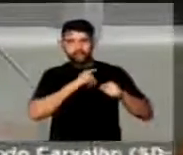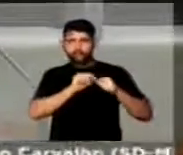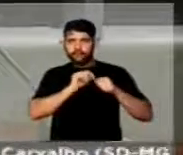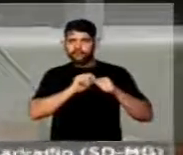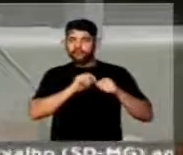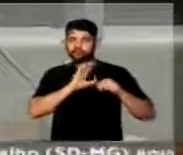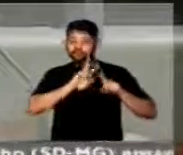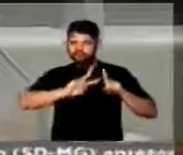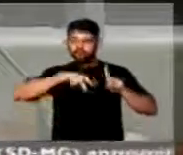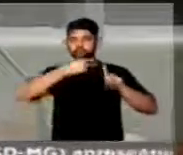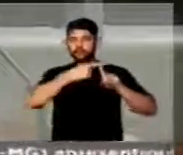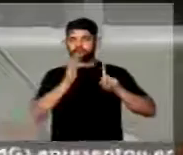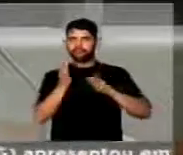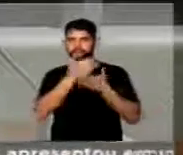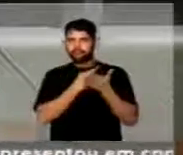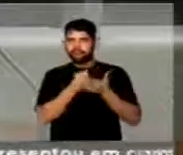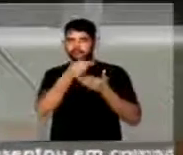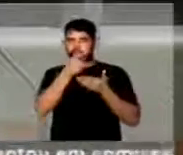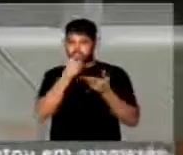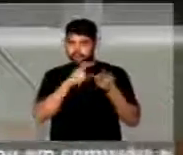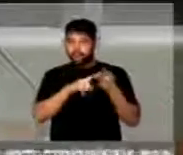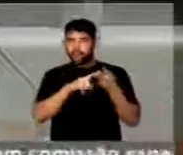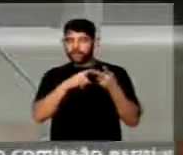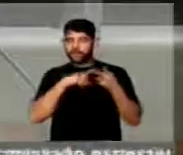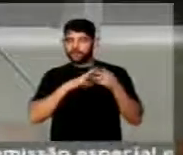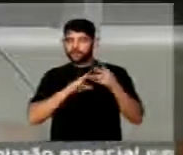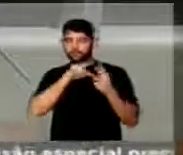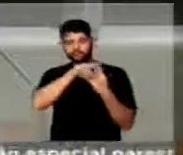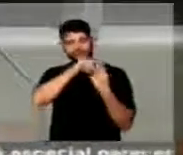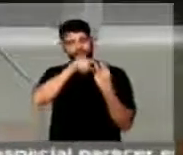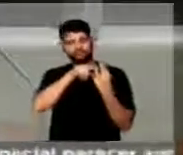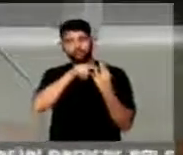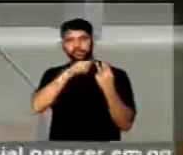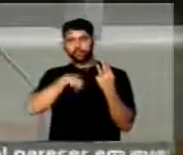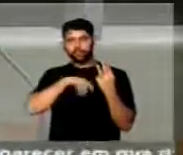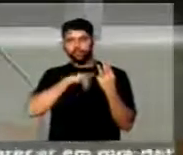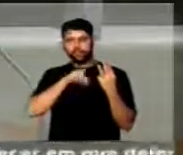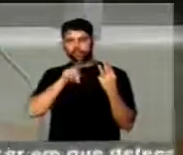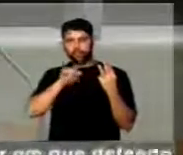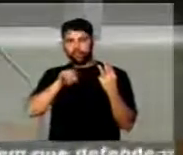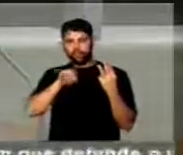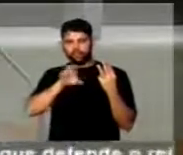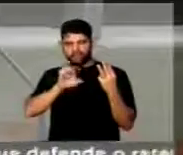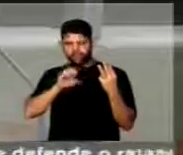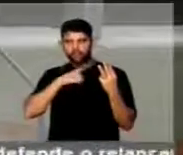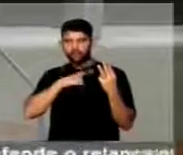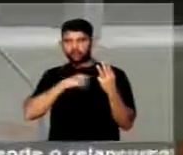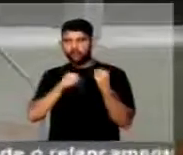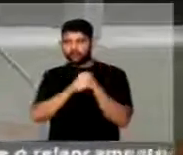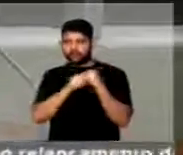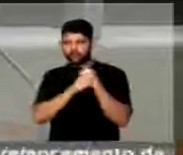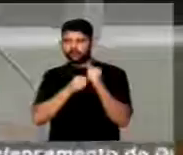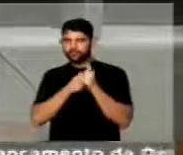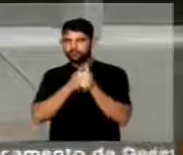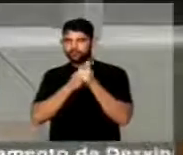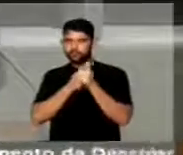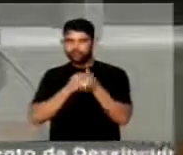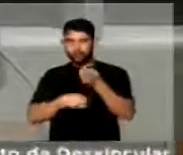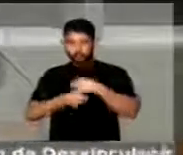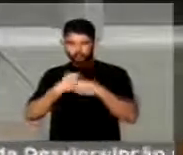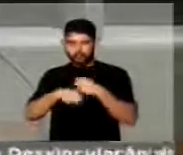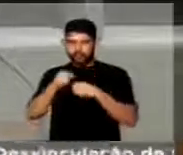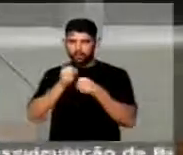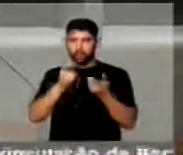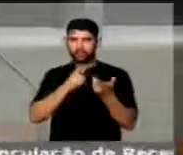fazer superávit primário. Esse é o tripé. O Palocci ficou anos dirigindo a